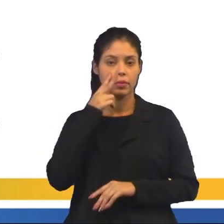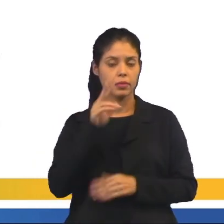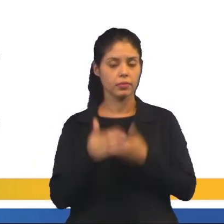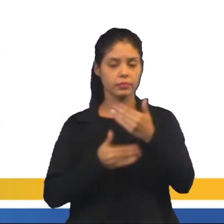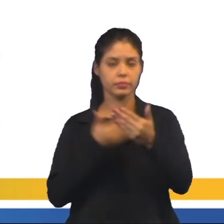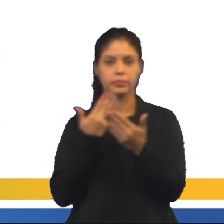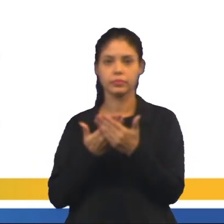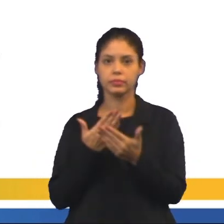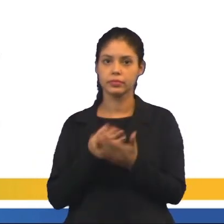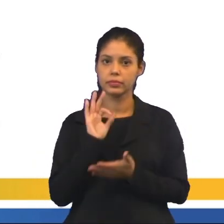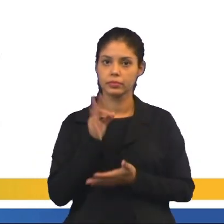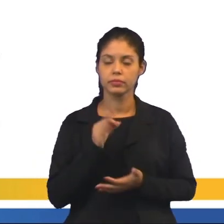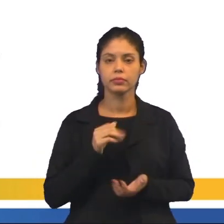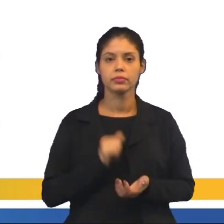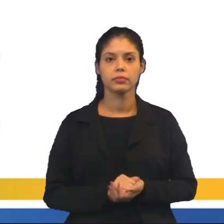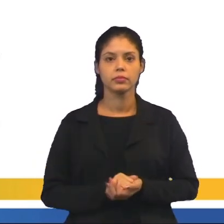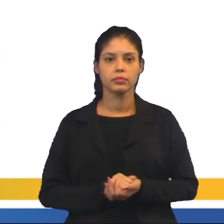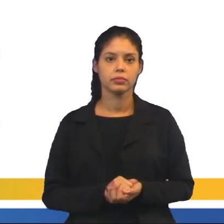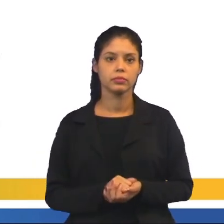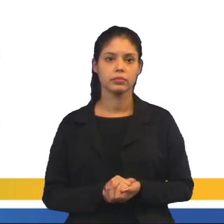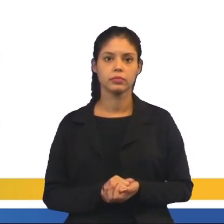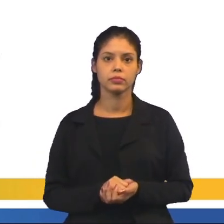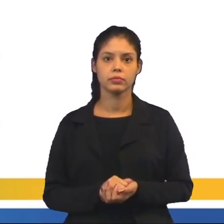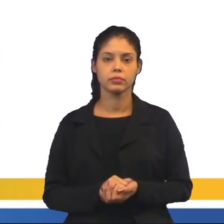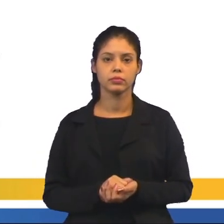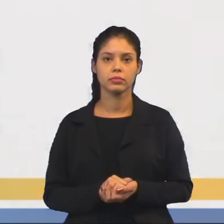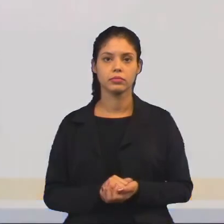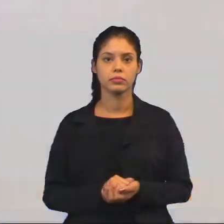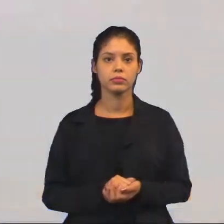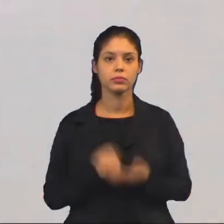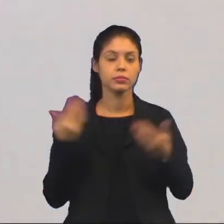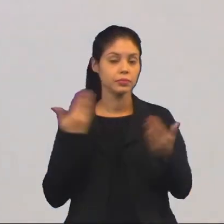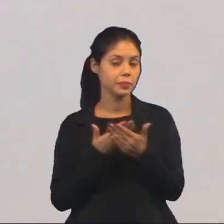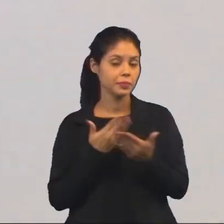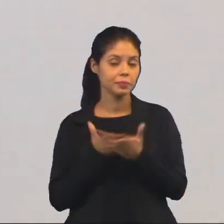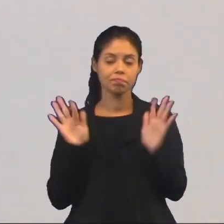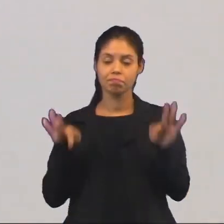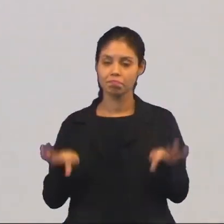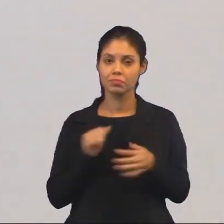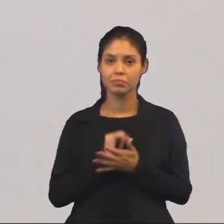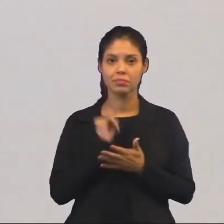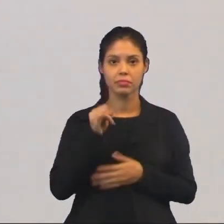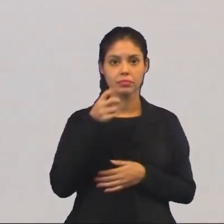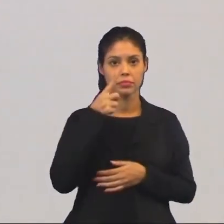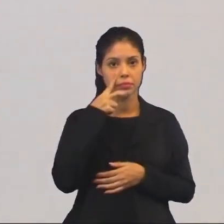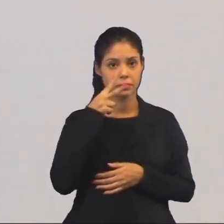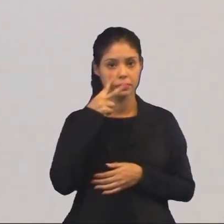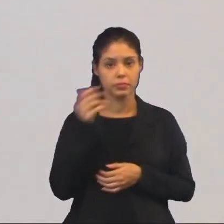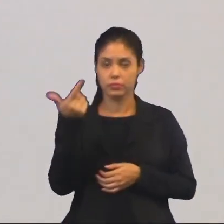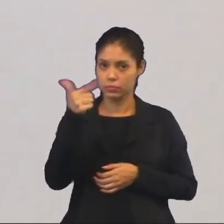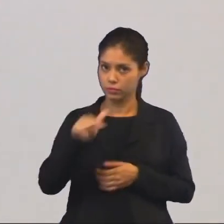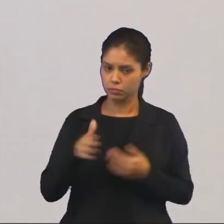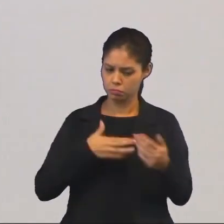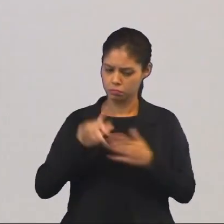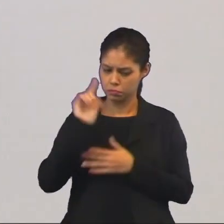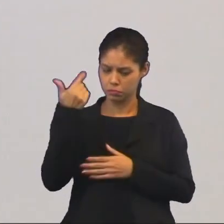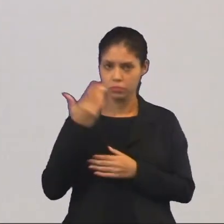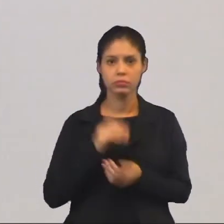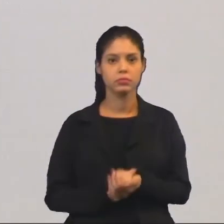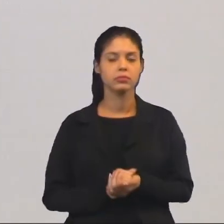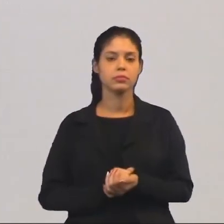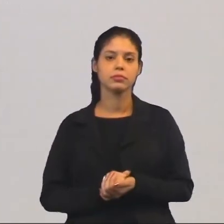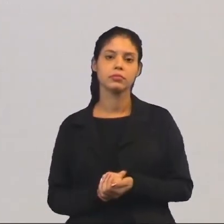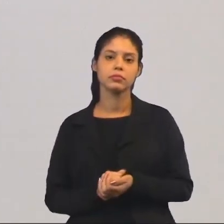viu durante nossa aula, tá certo? Então, com isso, nós encerramos nossa aula de hoje. Se você quiser acessá-la ou qualquer outro